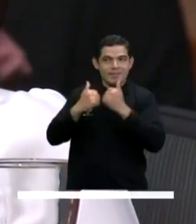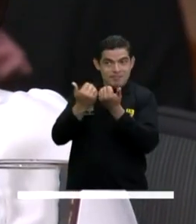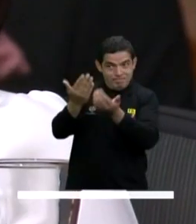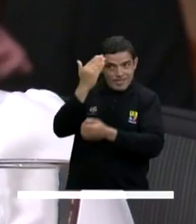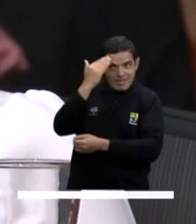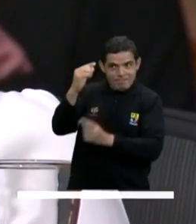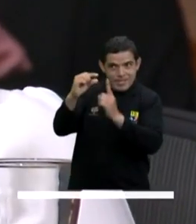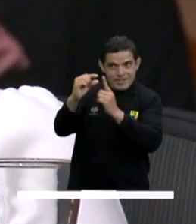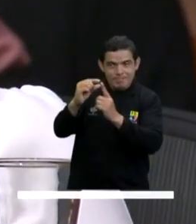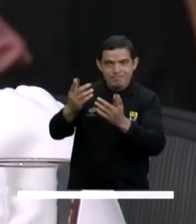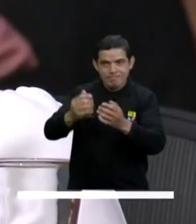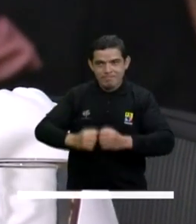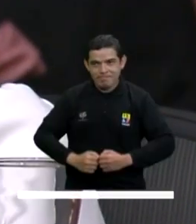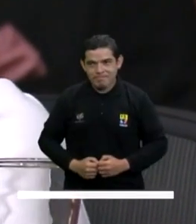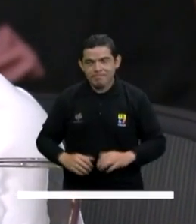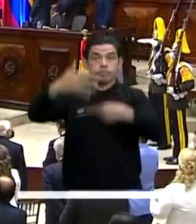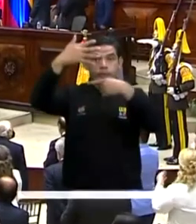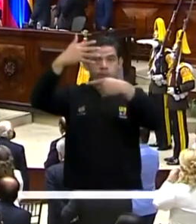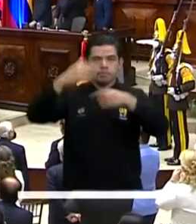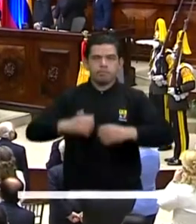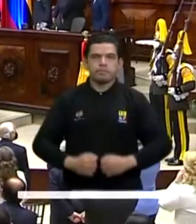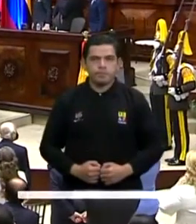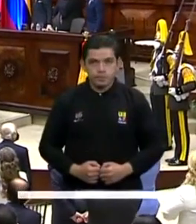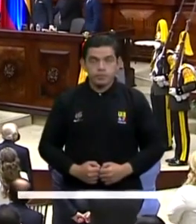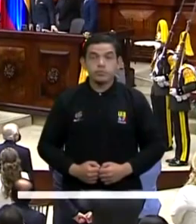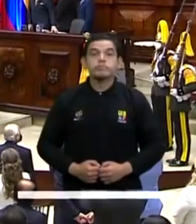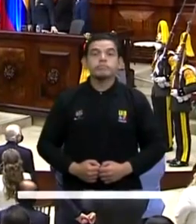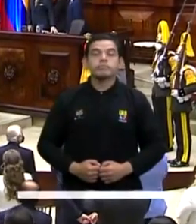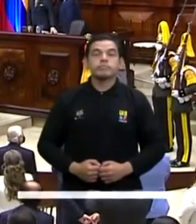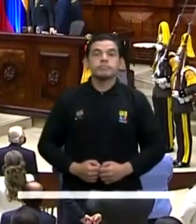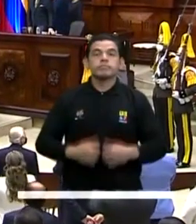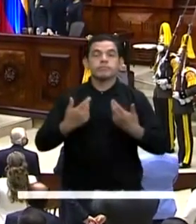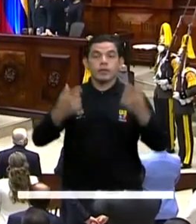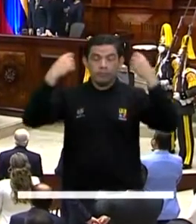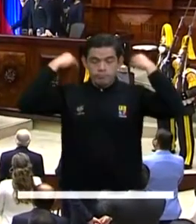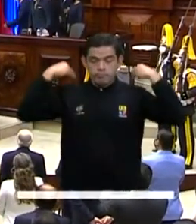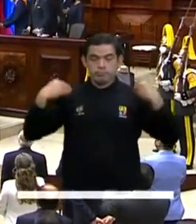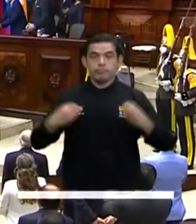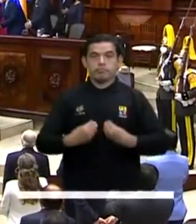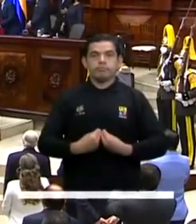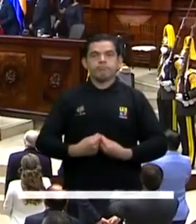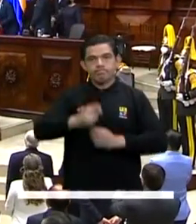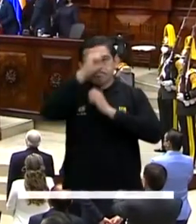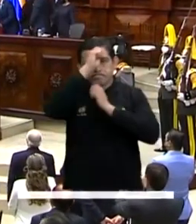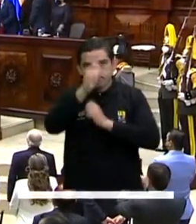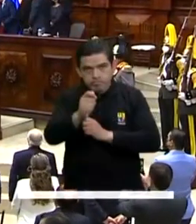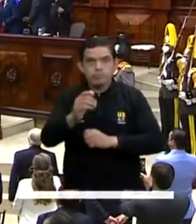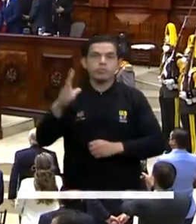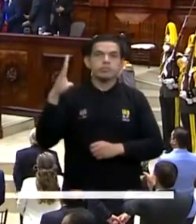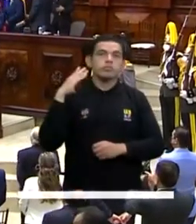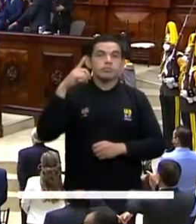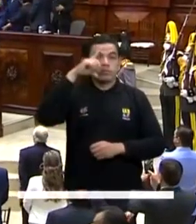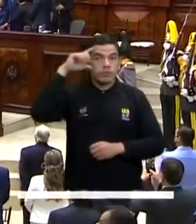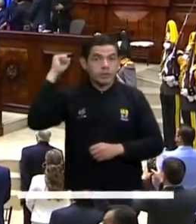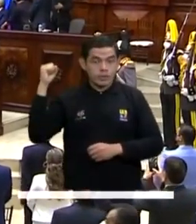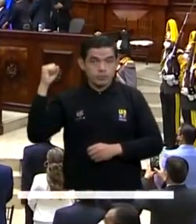na sociedade o juramento de laço foi prestigiada por vários presidentes e líderes internacionais como rei da Espanha Felipe II